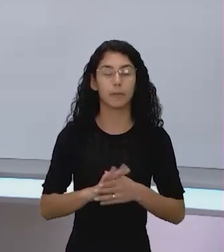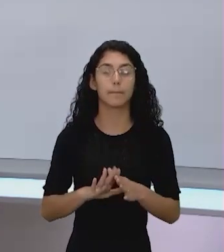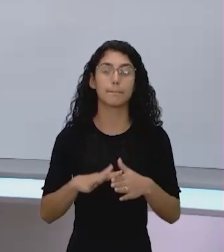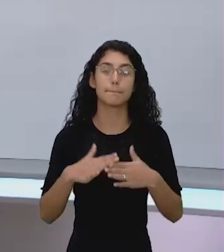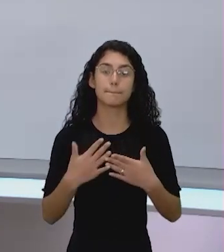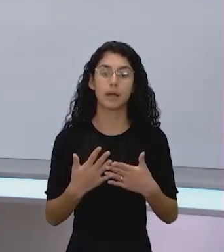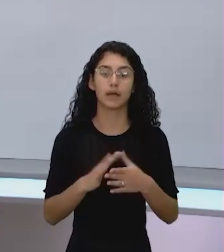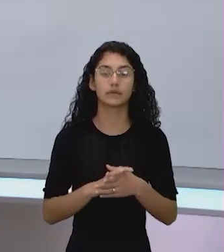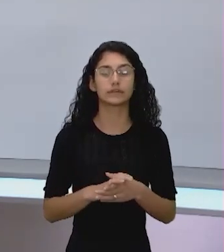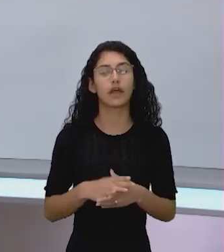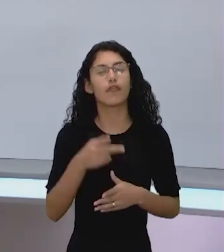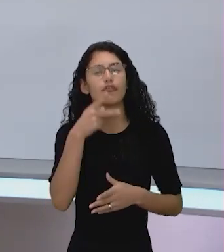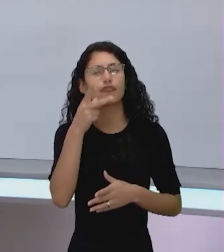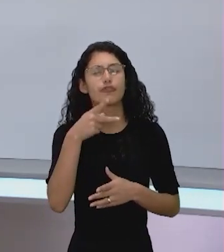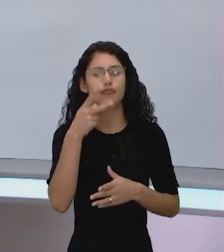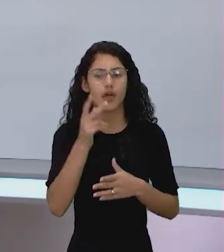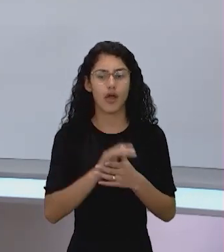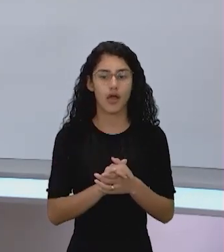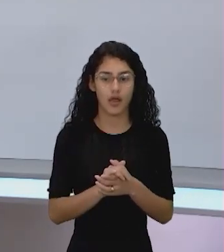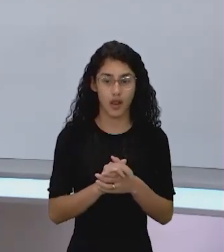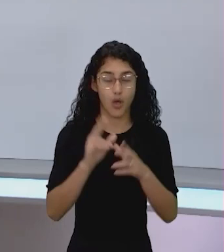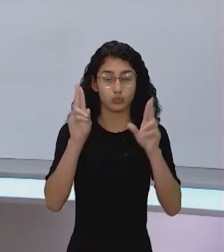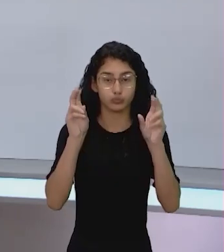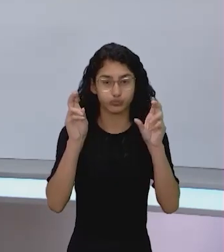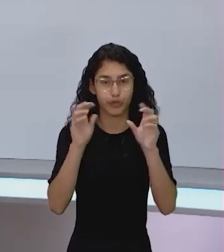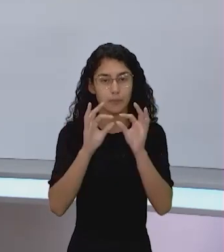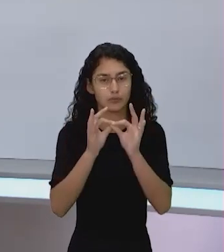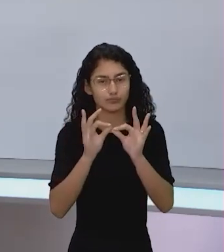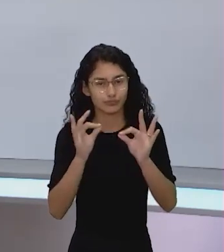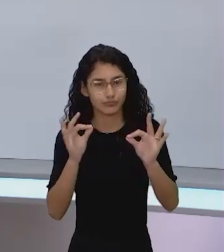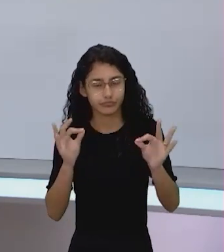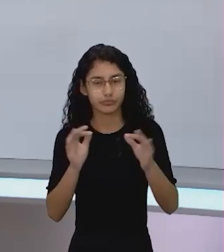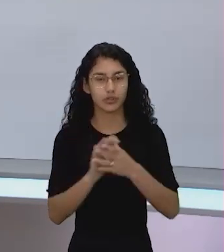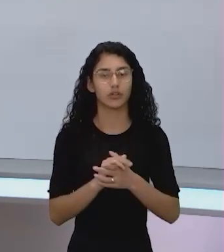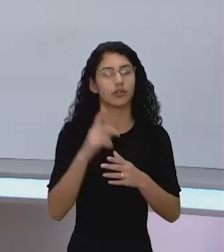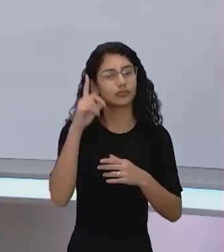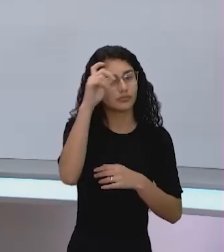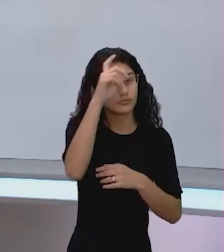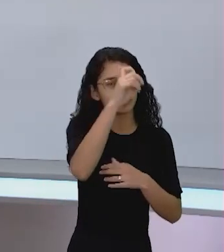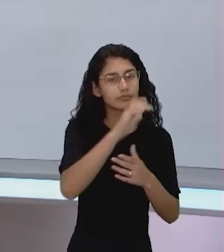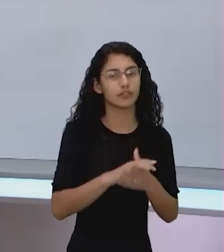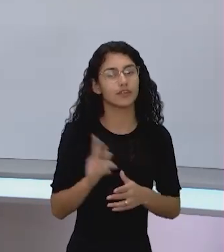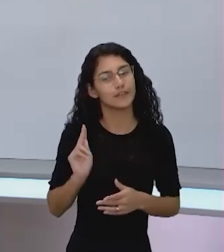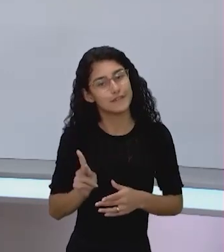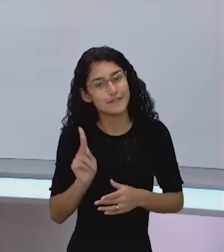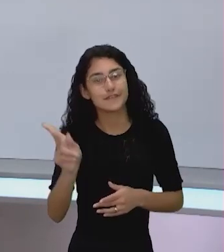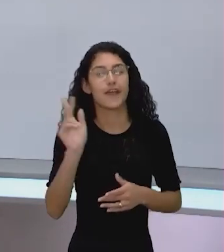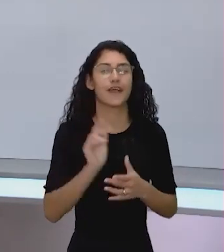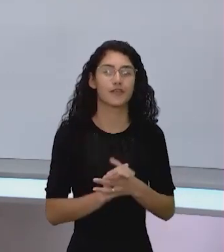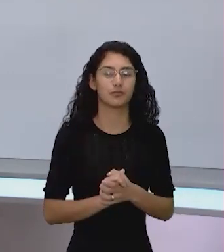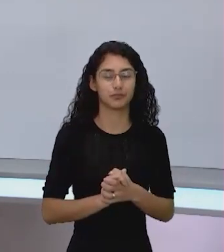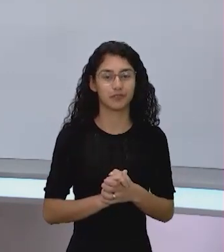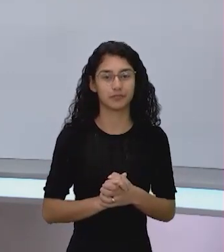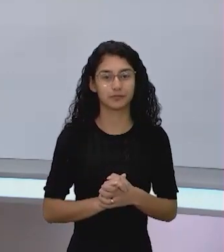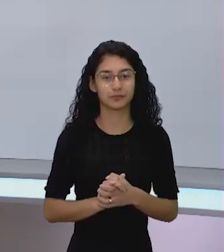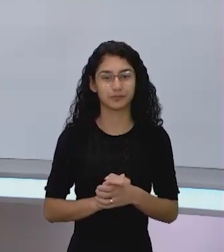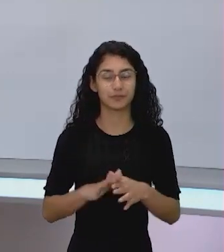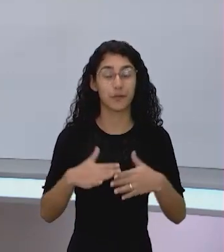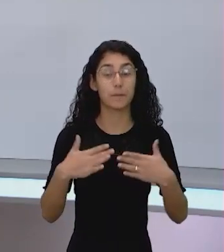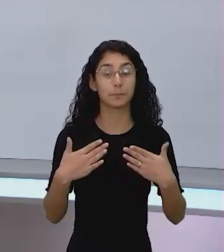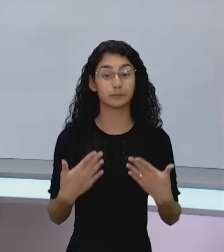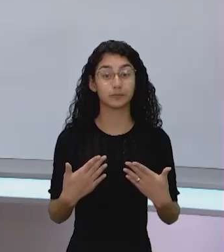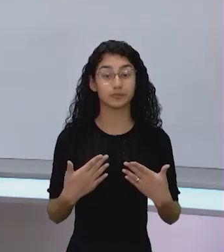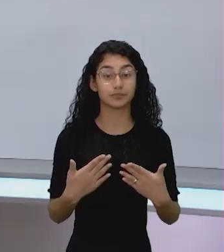então, de abordar um assunto que ele é extenso, como não podia deixar de ser, porque eu sempre faço assuntos extensos, né?